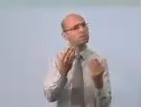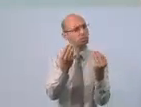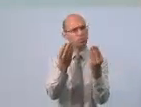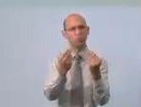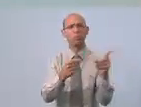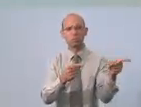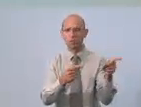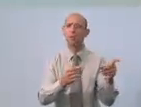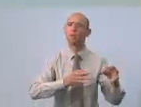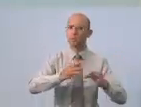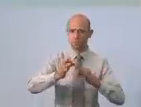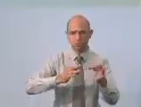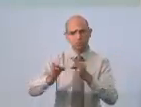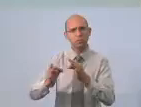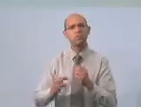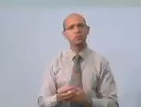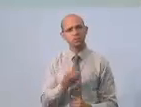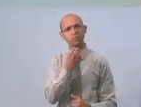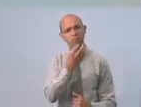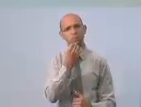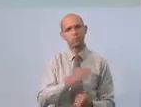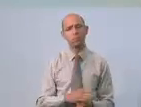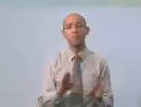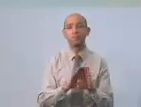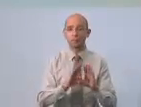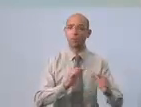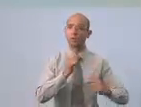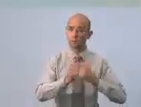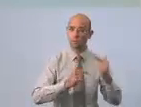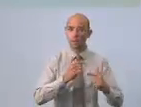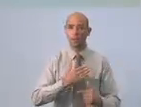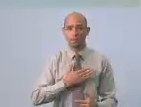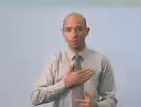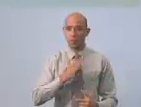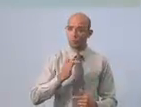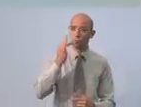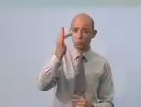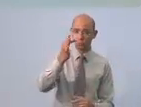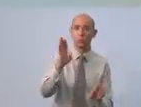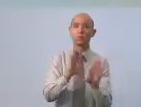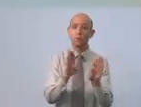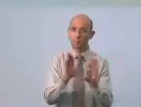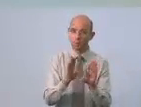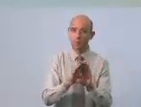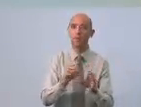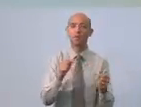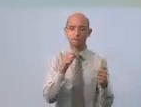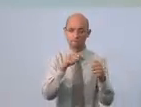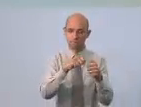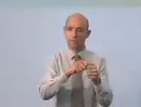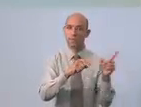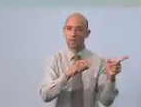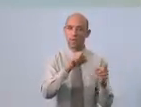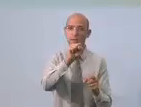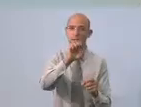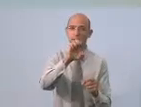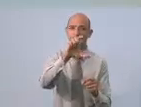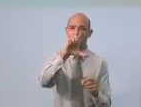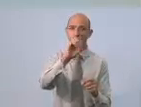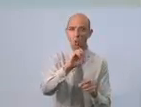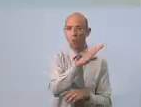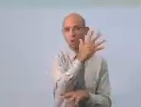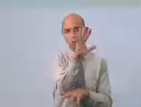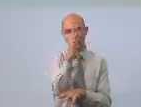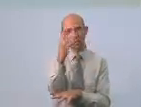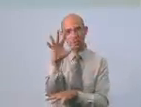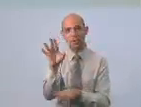bastante aquele projeto. O Instituto Meu Futuro participa sempre do selo ambiental.